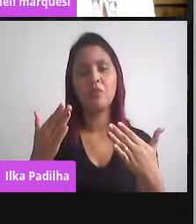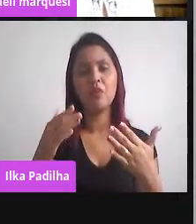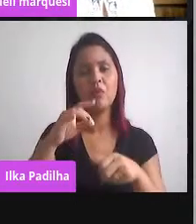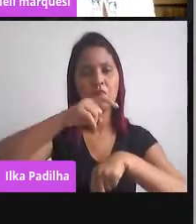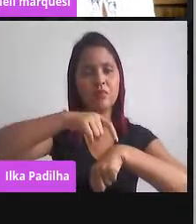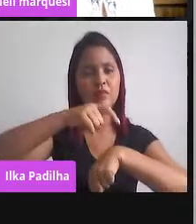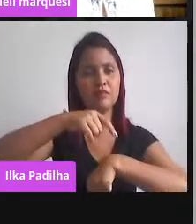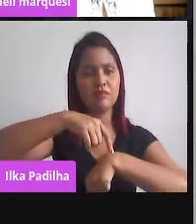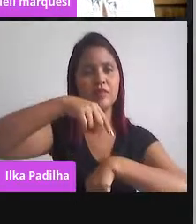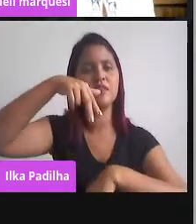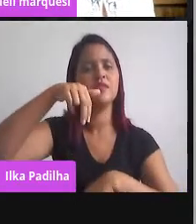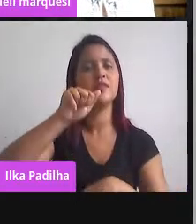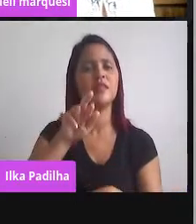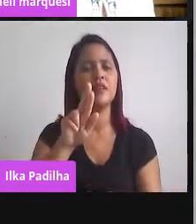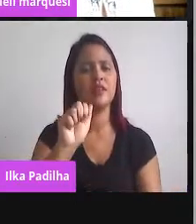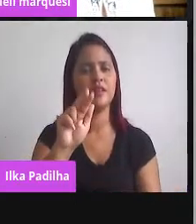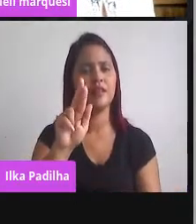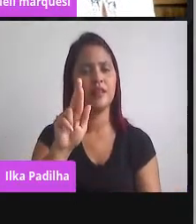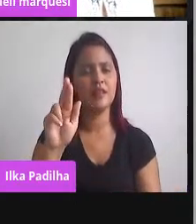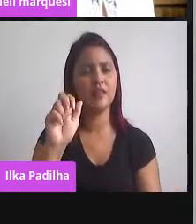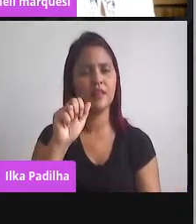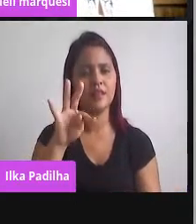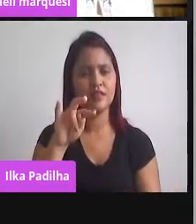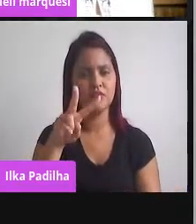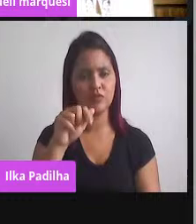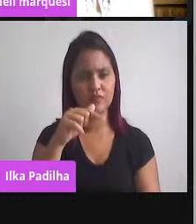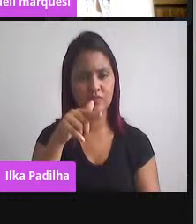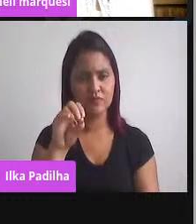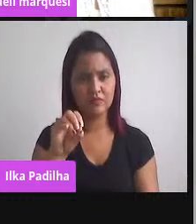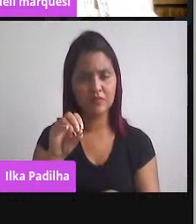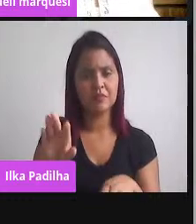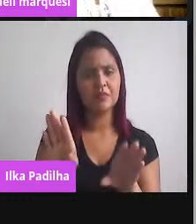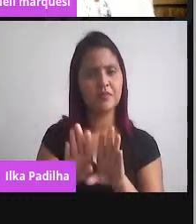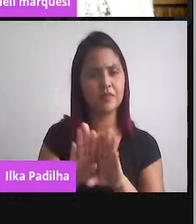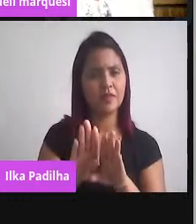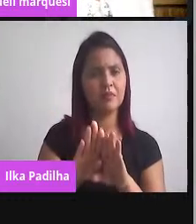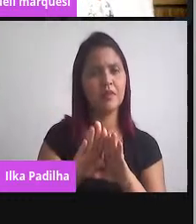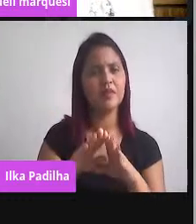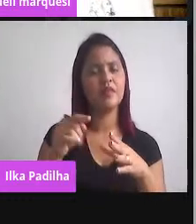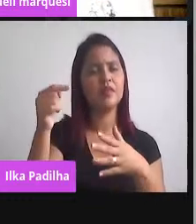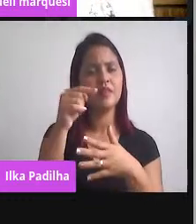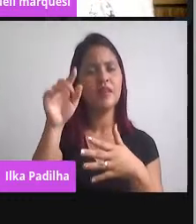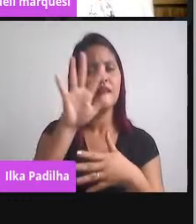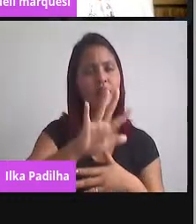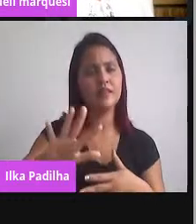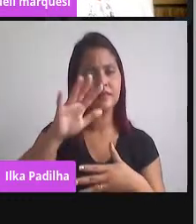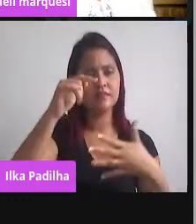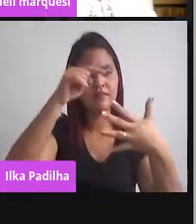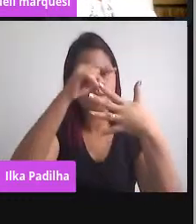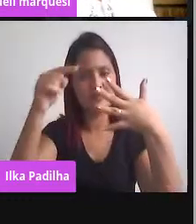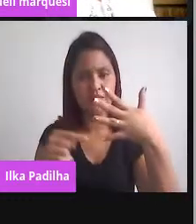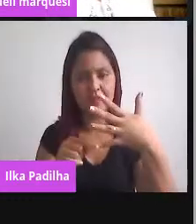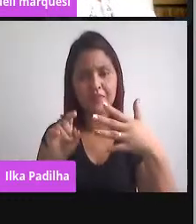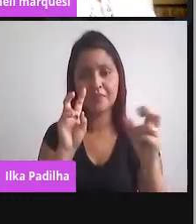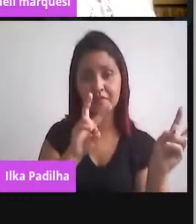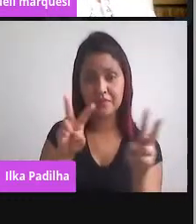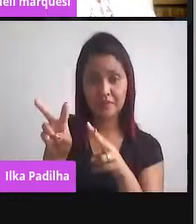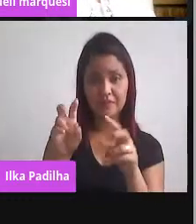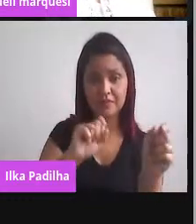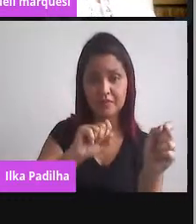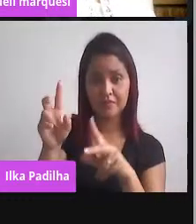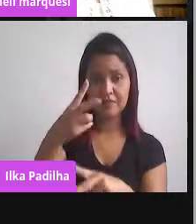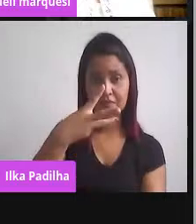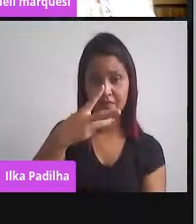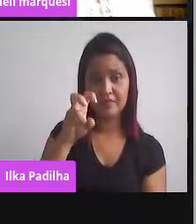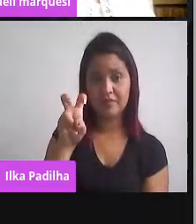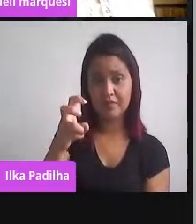e seguramente esse esquema do slide 37 nos ajuda a entender. Então, eu tenho orientado, estou agora com